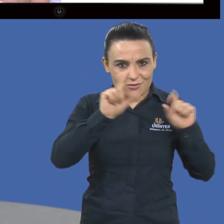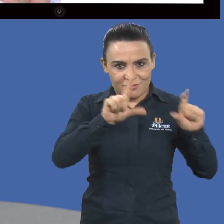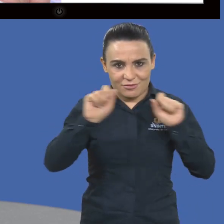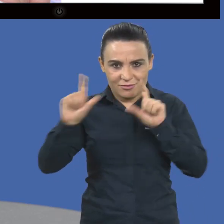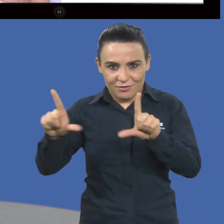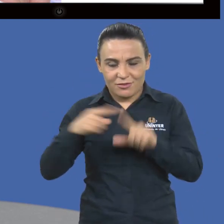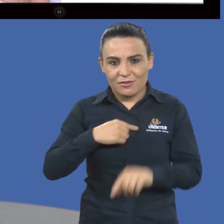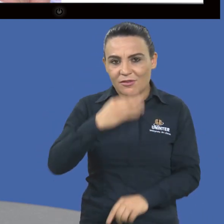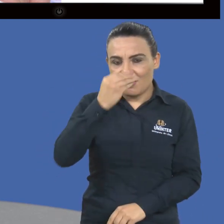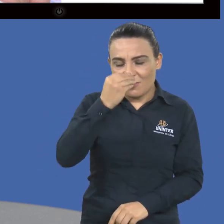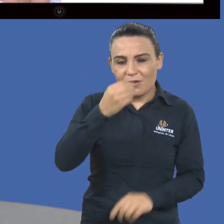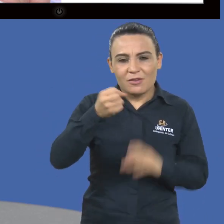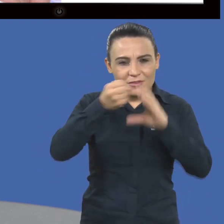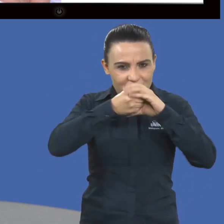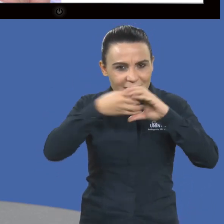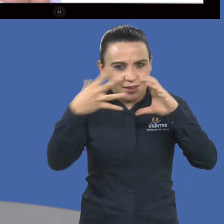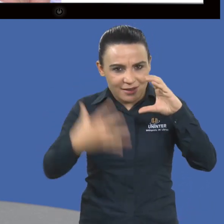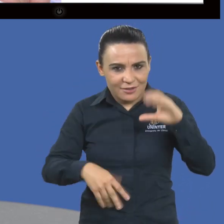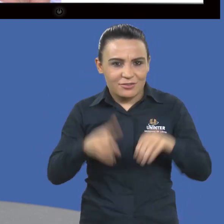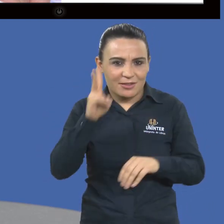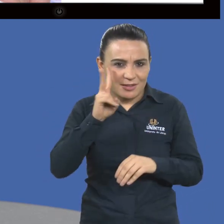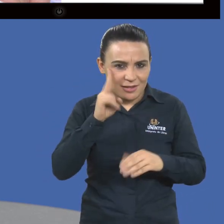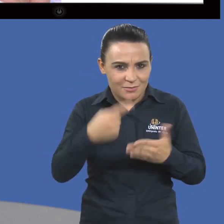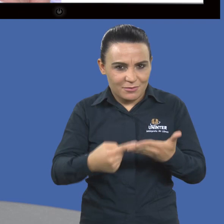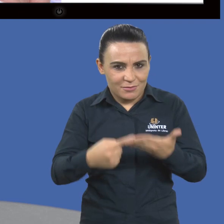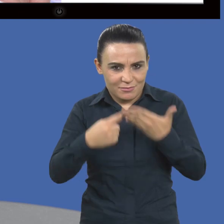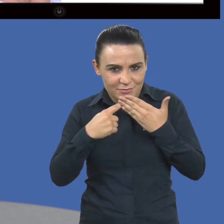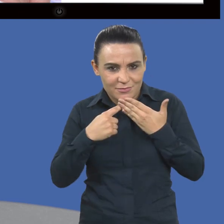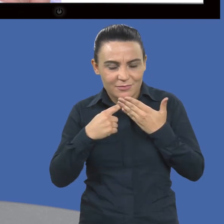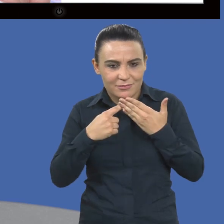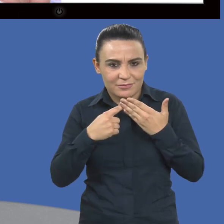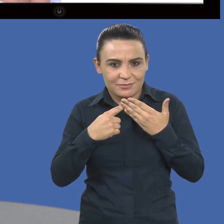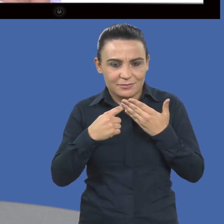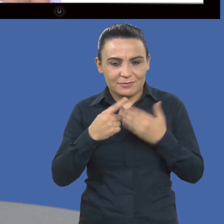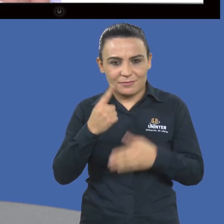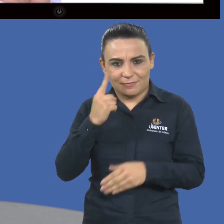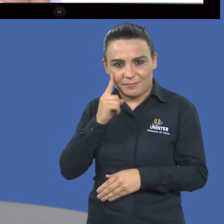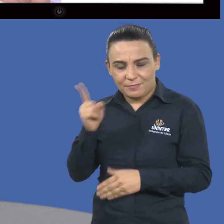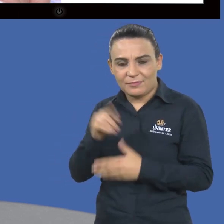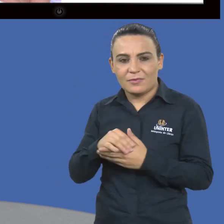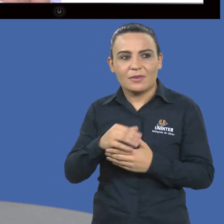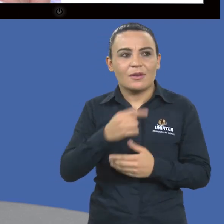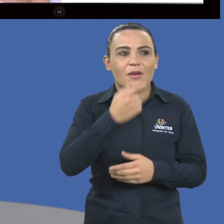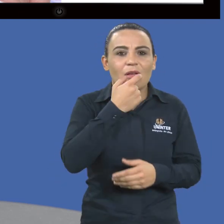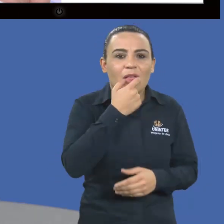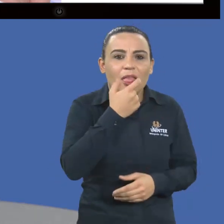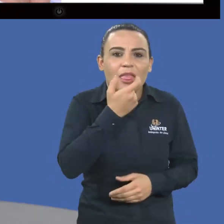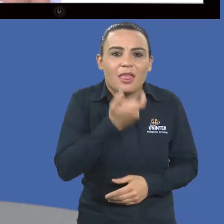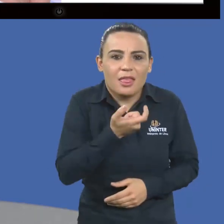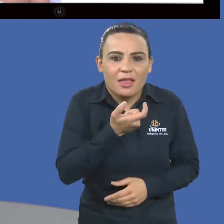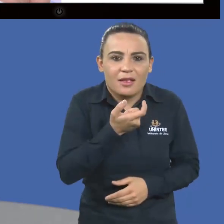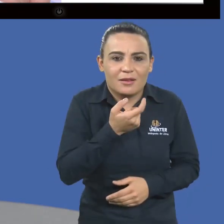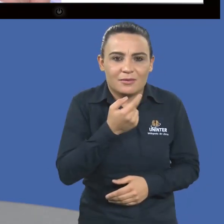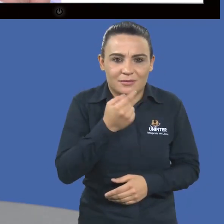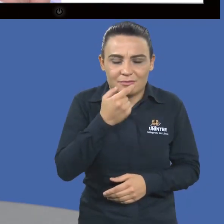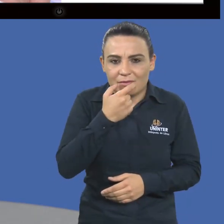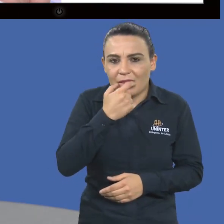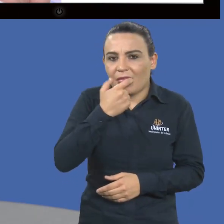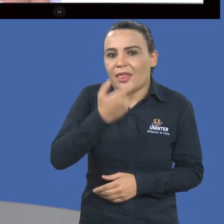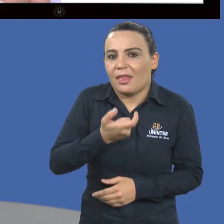vemos que algumas características daquela que nós falamos, ali da protusão lingual, está